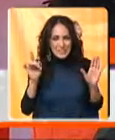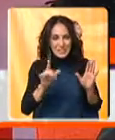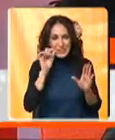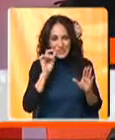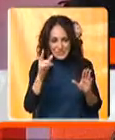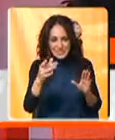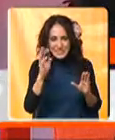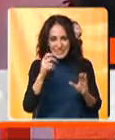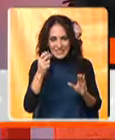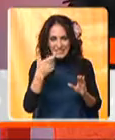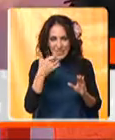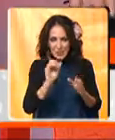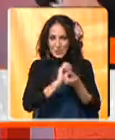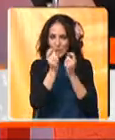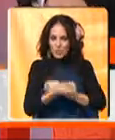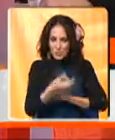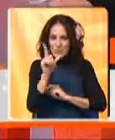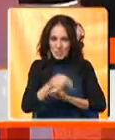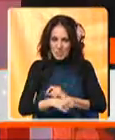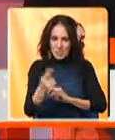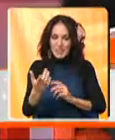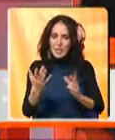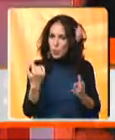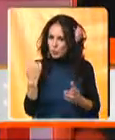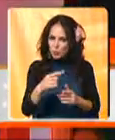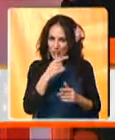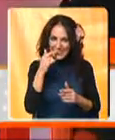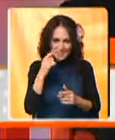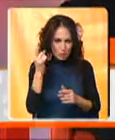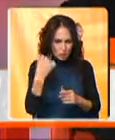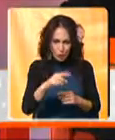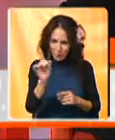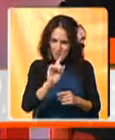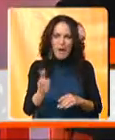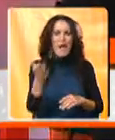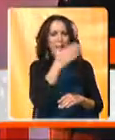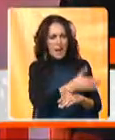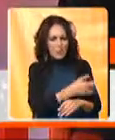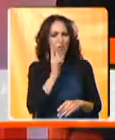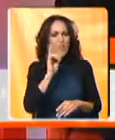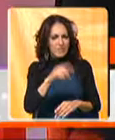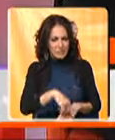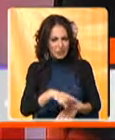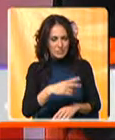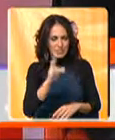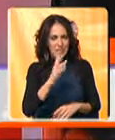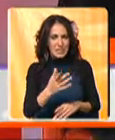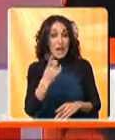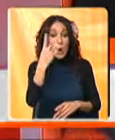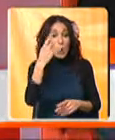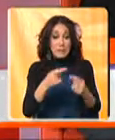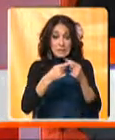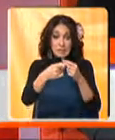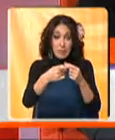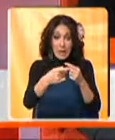o Sérgio passou por uma transformação também para além dos implantes. Vamos lá ver o antes novamente. Exatamente. O Sérgio há uma